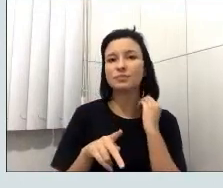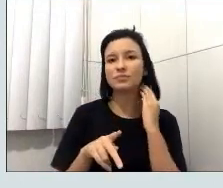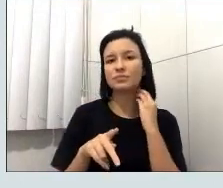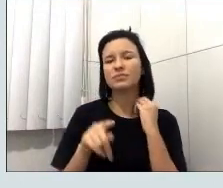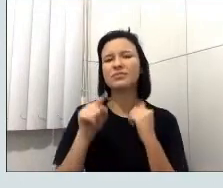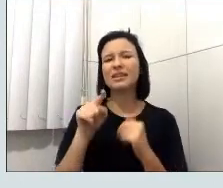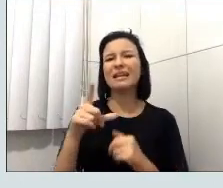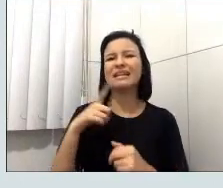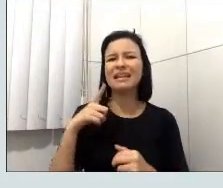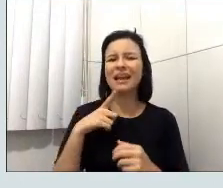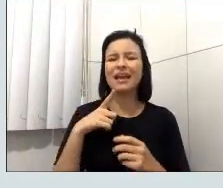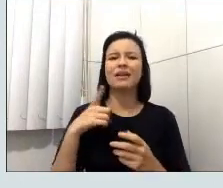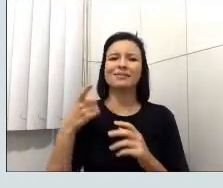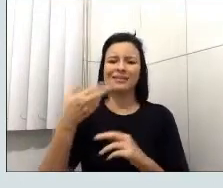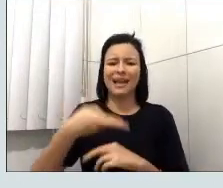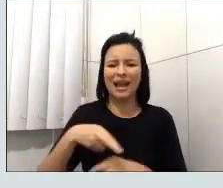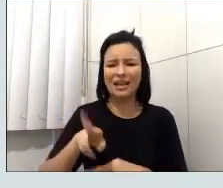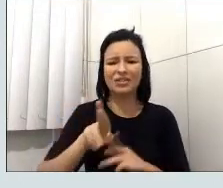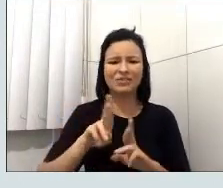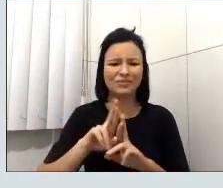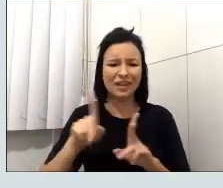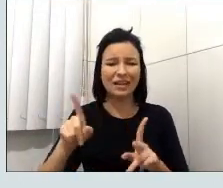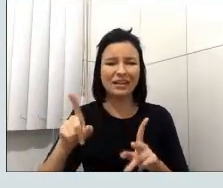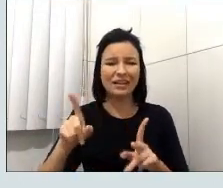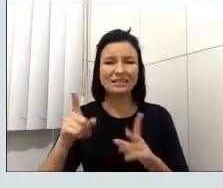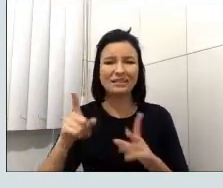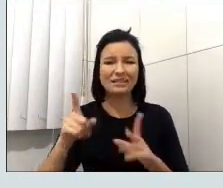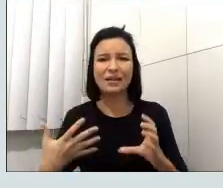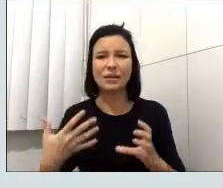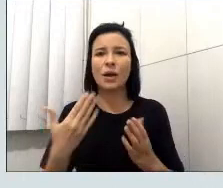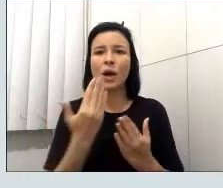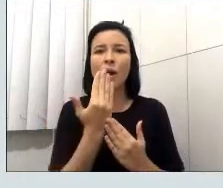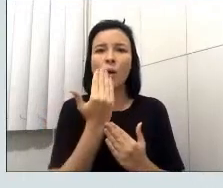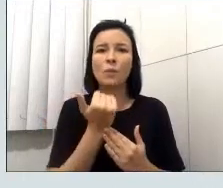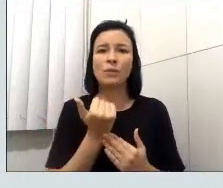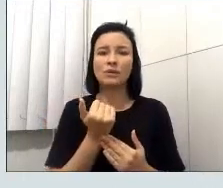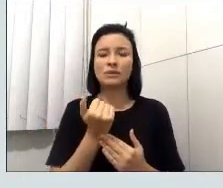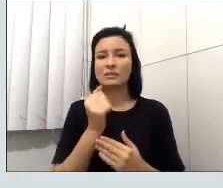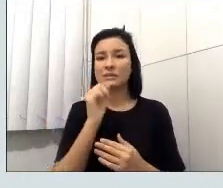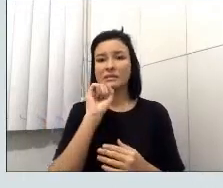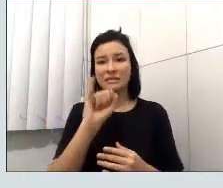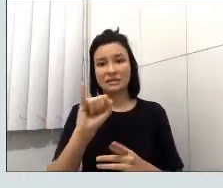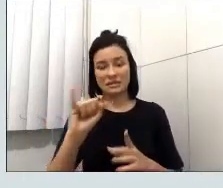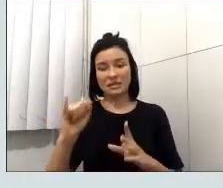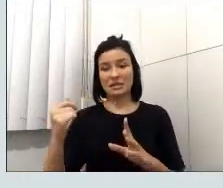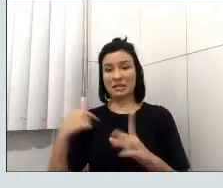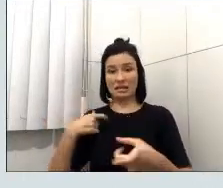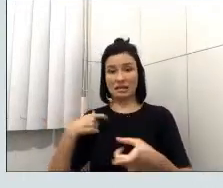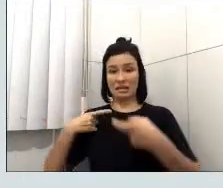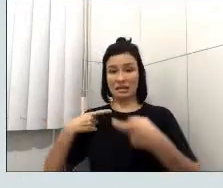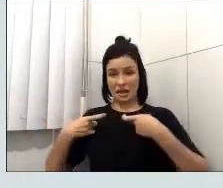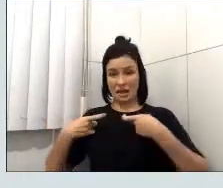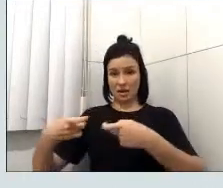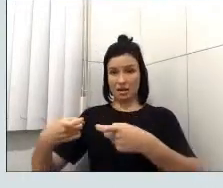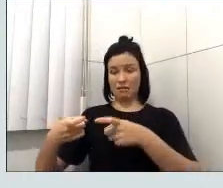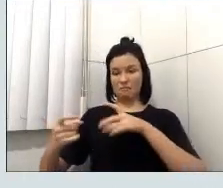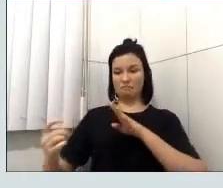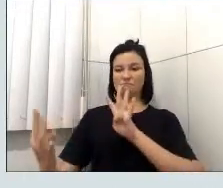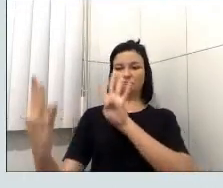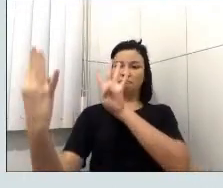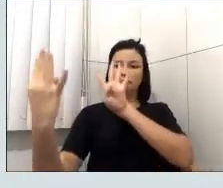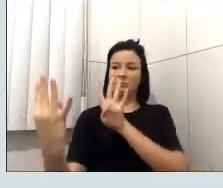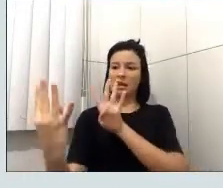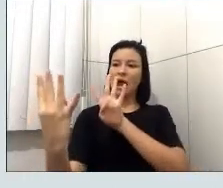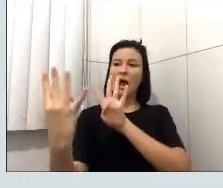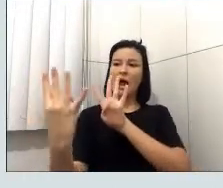antropofágicos, ou seja, eles se alimentavam dos seus inimigos, dos homens, se alimentavam deles, porque